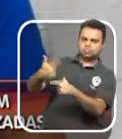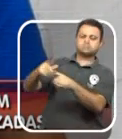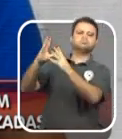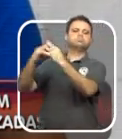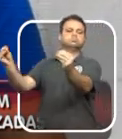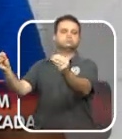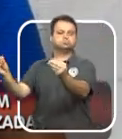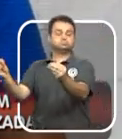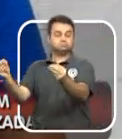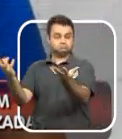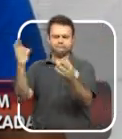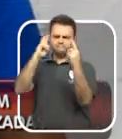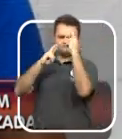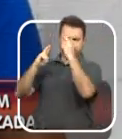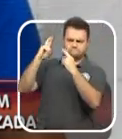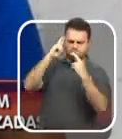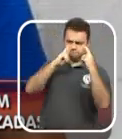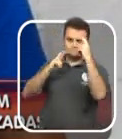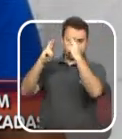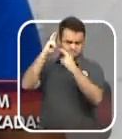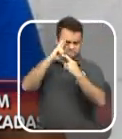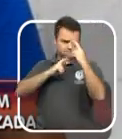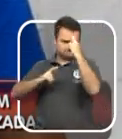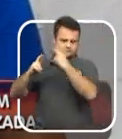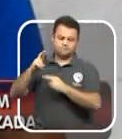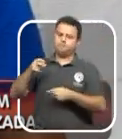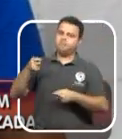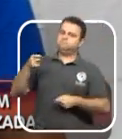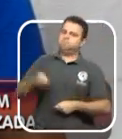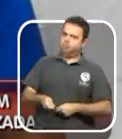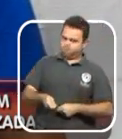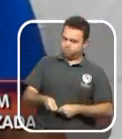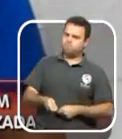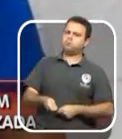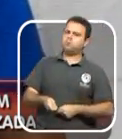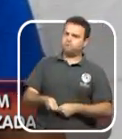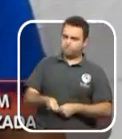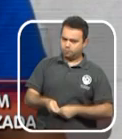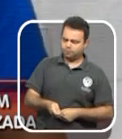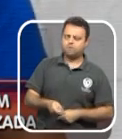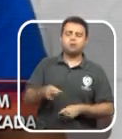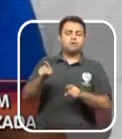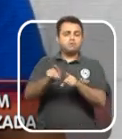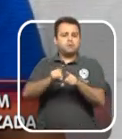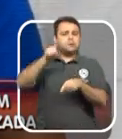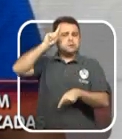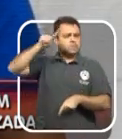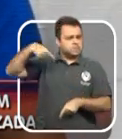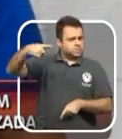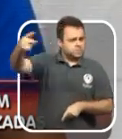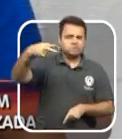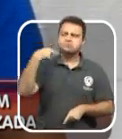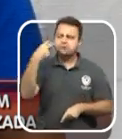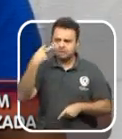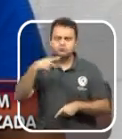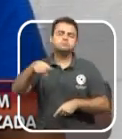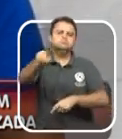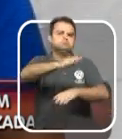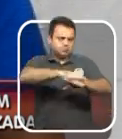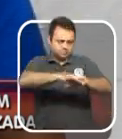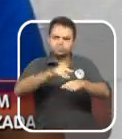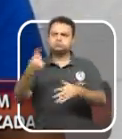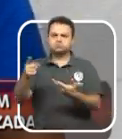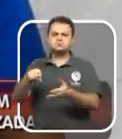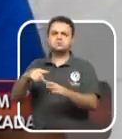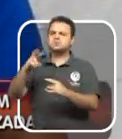né? Participei dos trabalhadores terceirizados. Eu me lembro que a gente conseguiu resolver, mesmo durante a CPI, resolver problemas